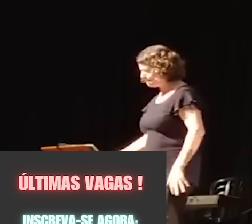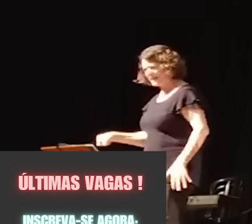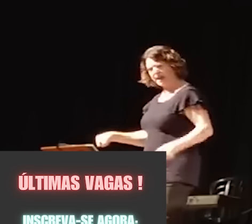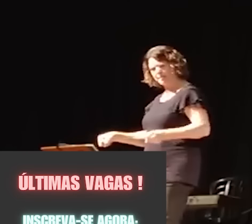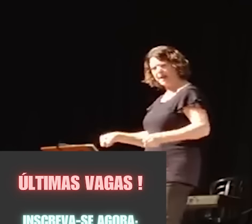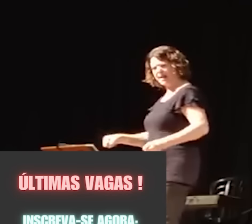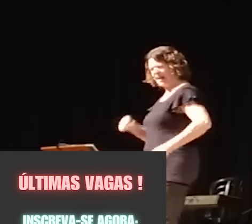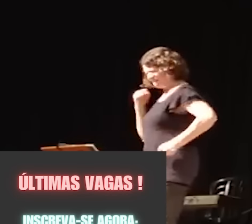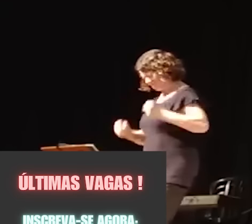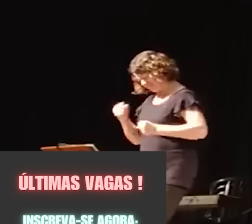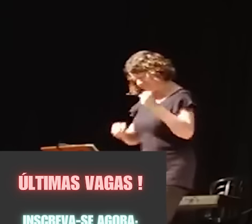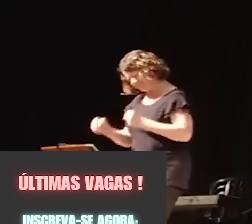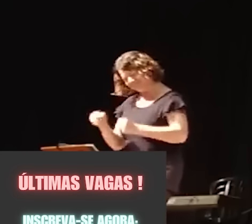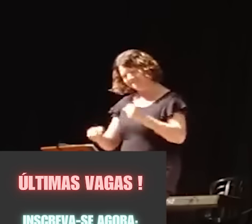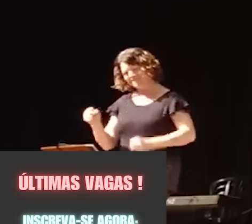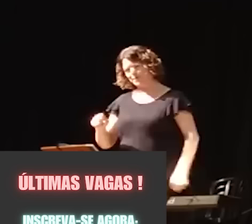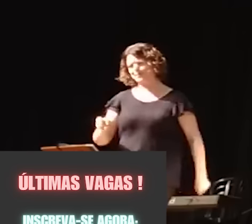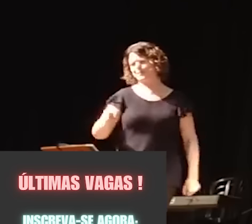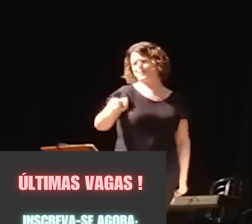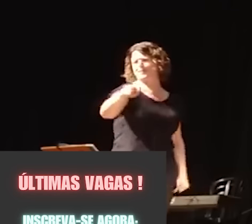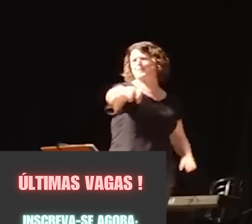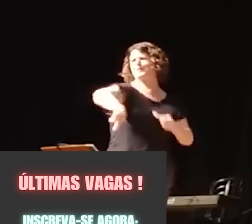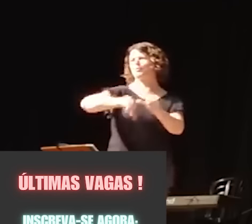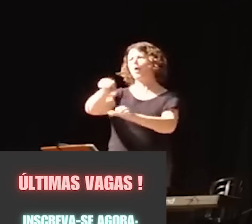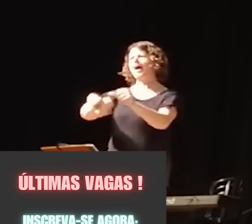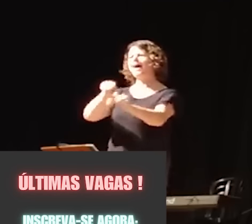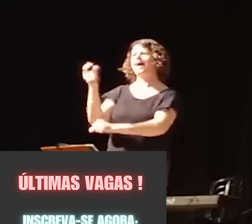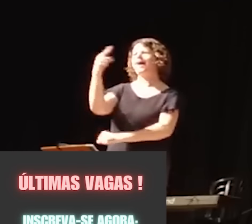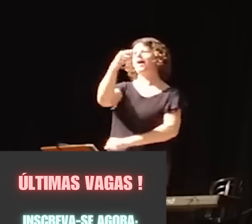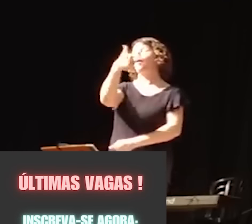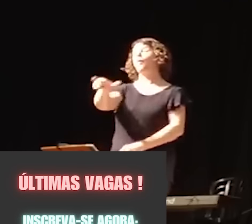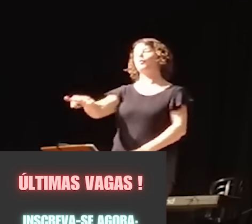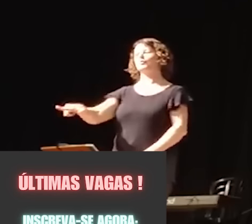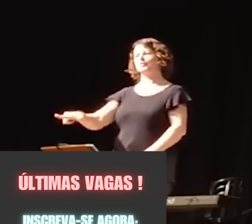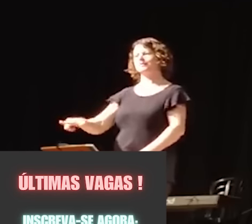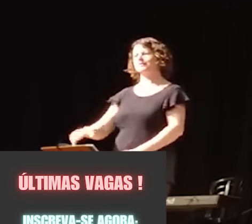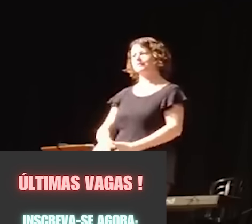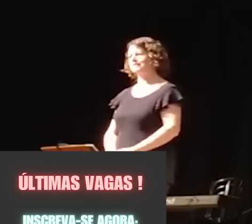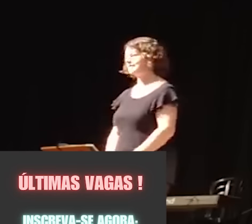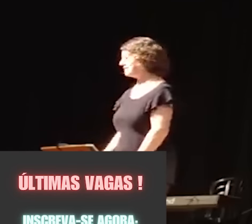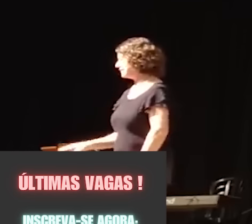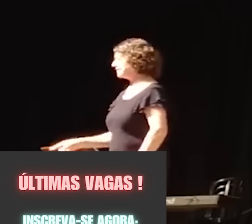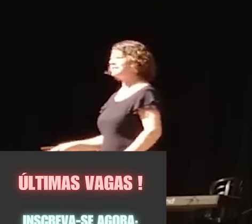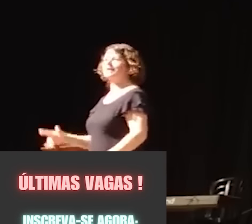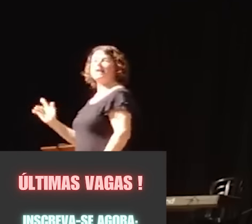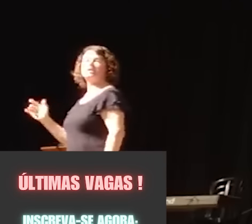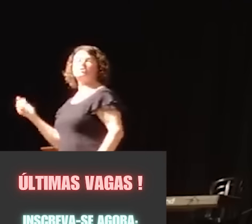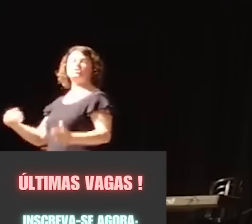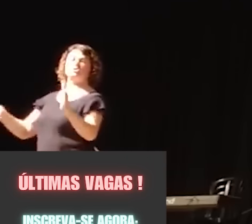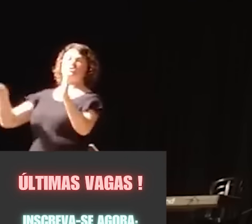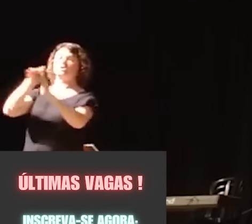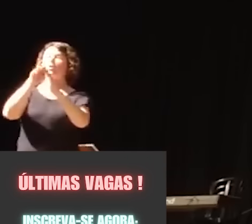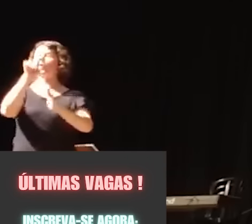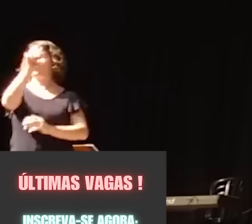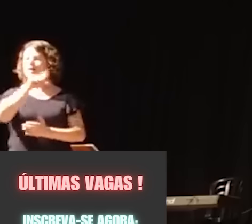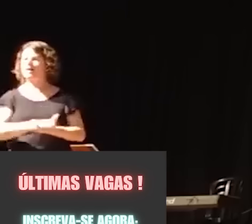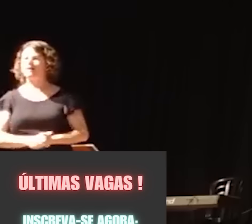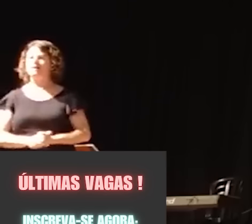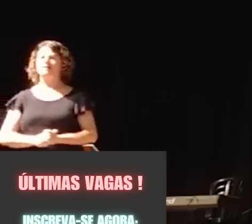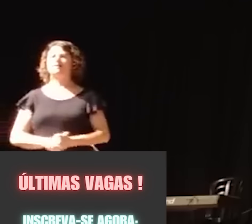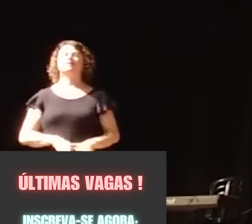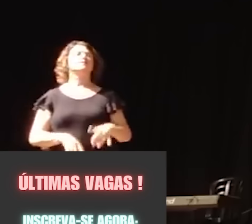fana Polícia Federal quando chegou lá amor tá chovendo ainda nem peguei